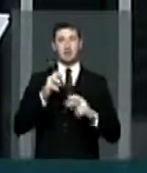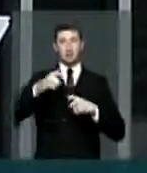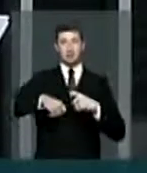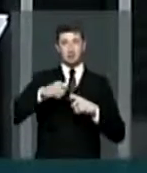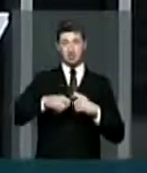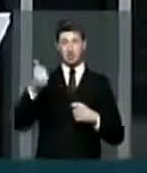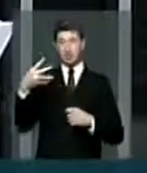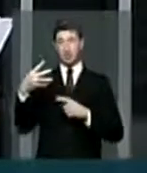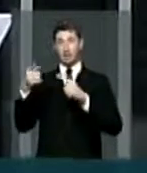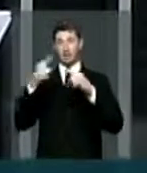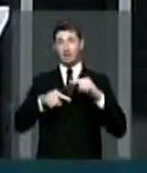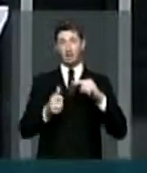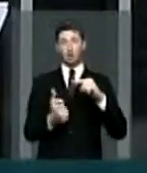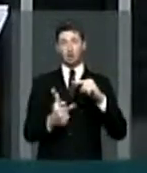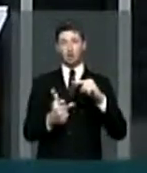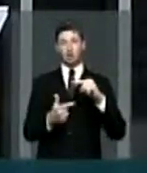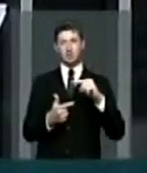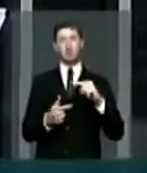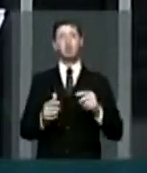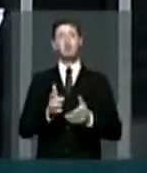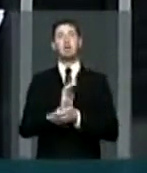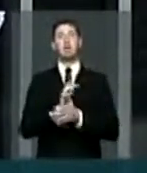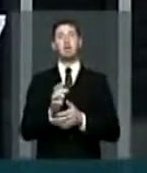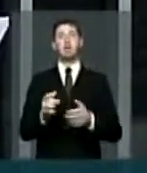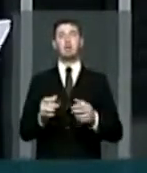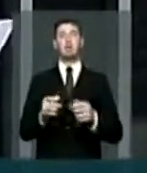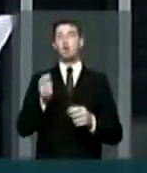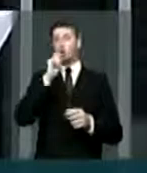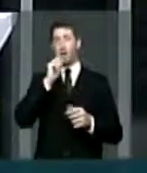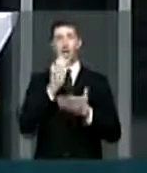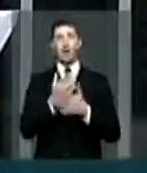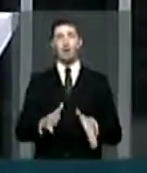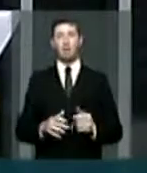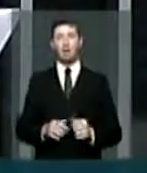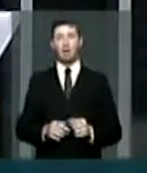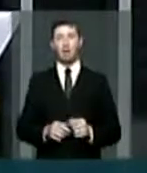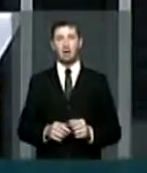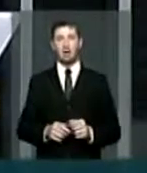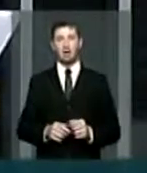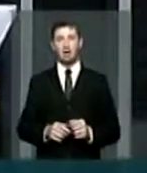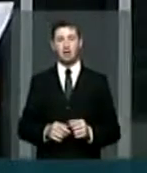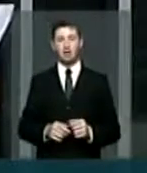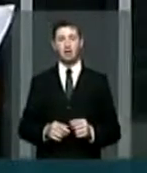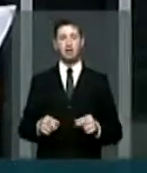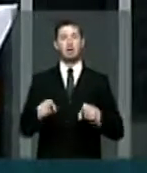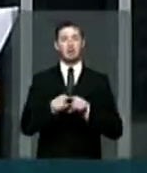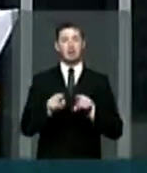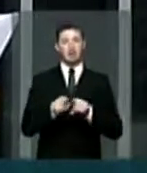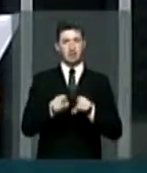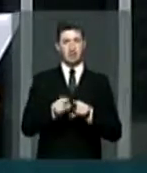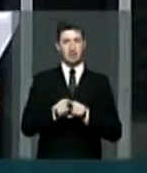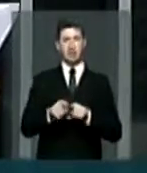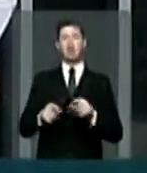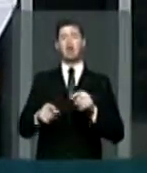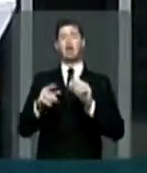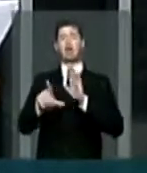sexual de 14 para 12 anos, a descriminalização do uso de drogas e a inclusão do PLC 122/2006 intitulado como